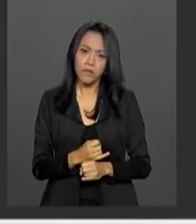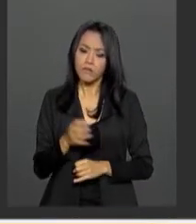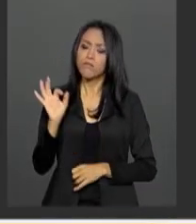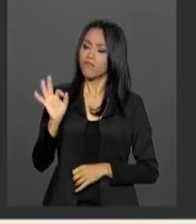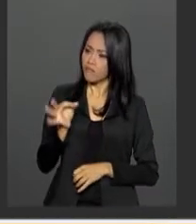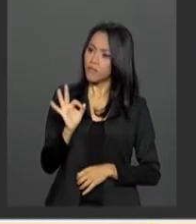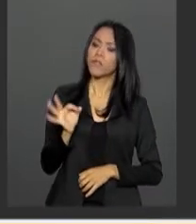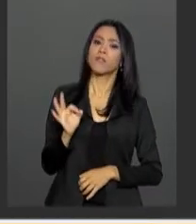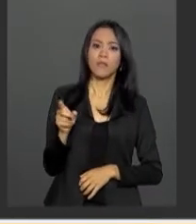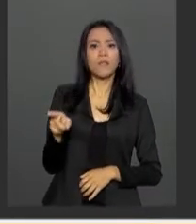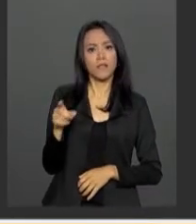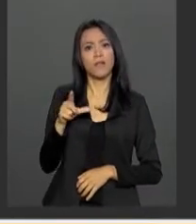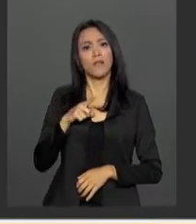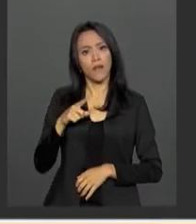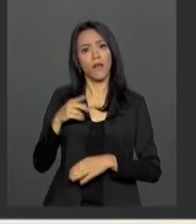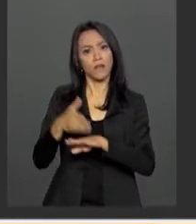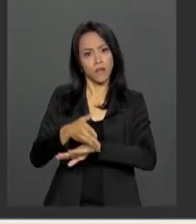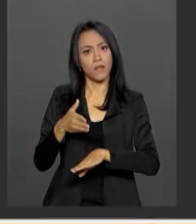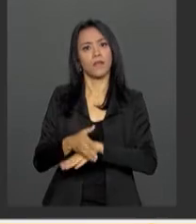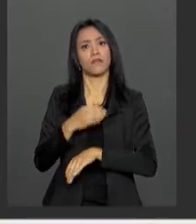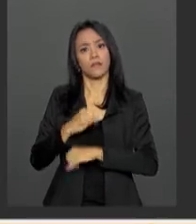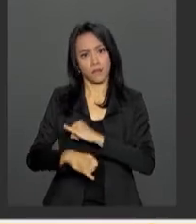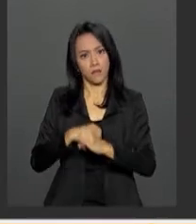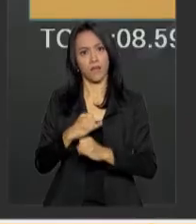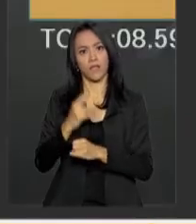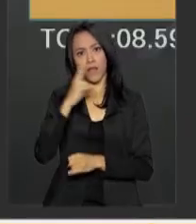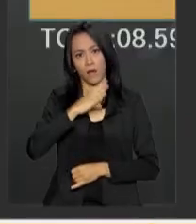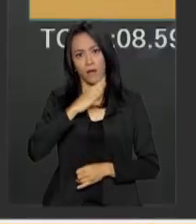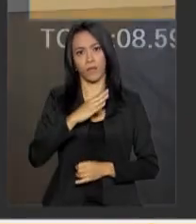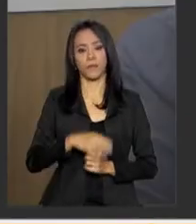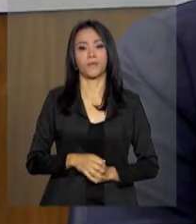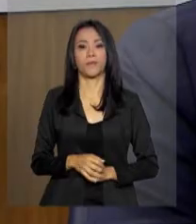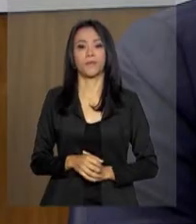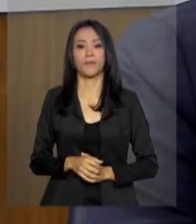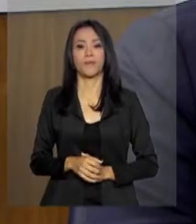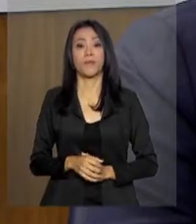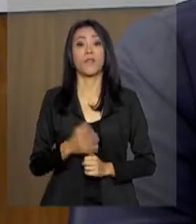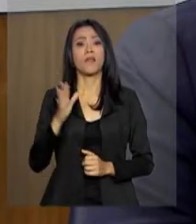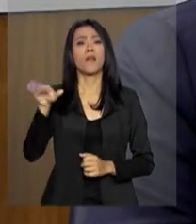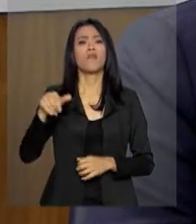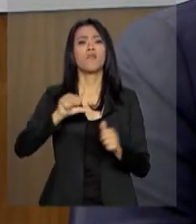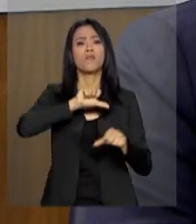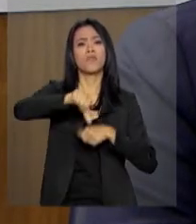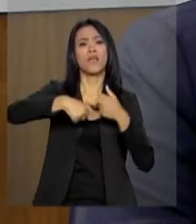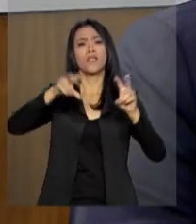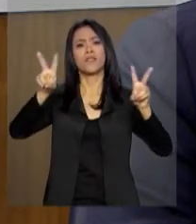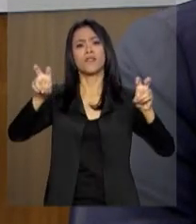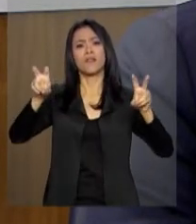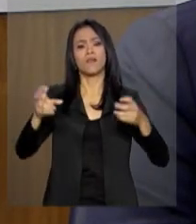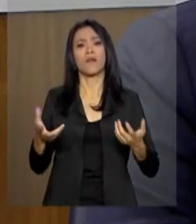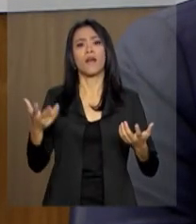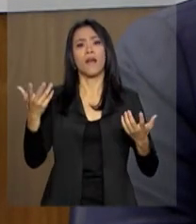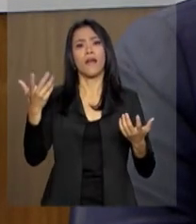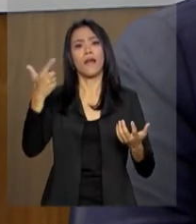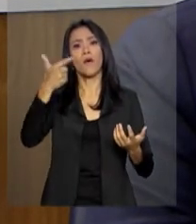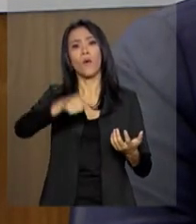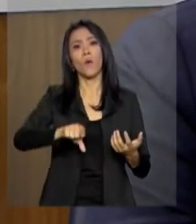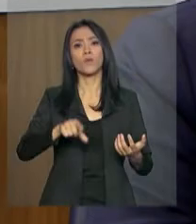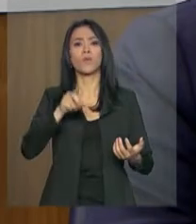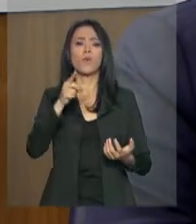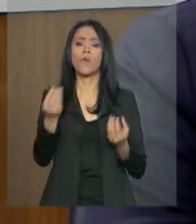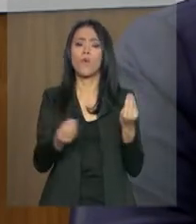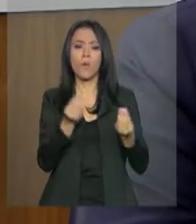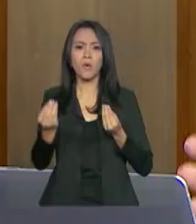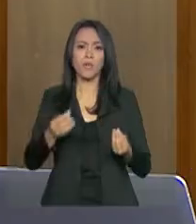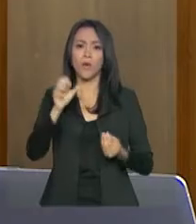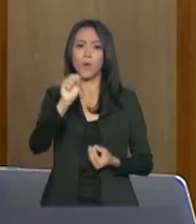pessoa física você terá acesso e rapidamente o ministro vamos dar um pouco de assunto nem vamos falar da implantação do sinal digital como está o